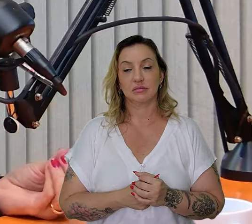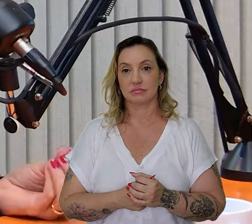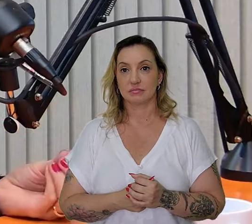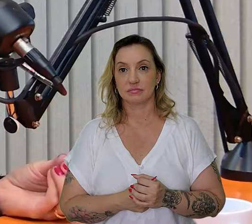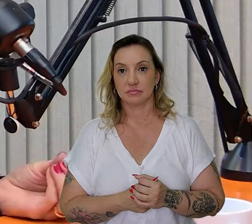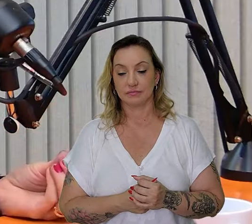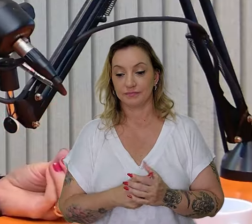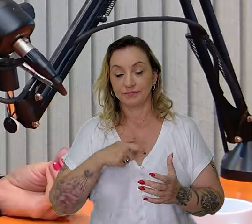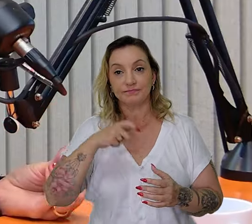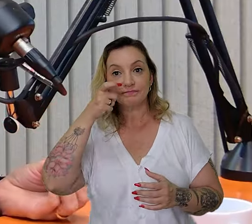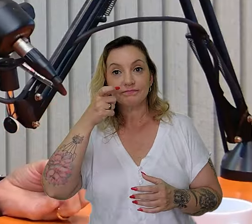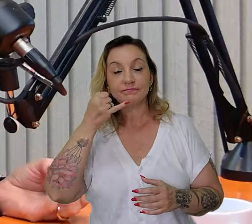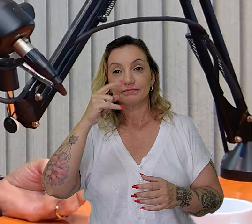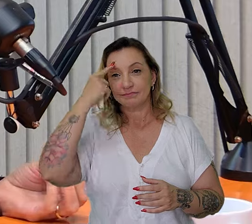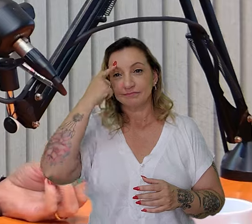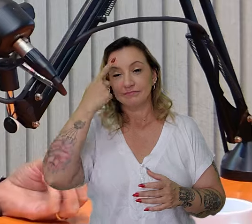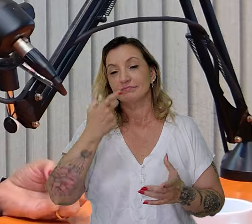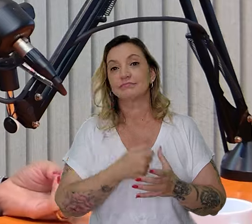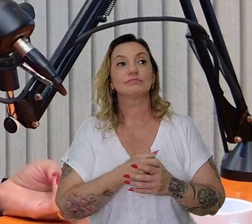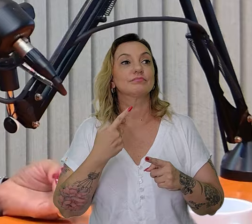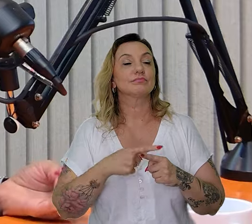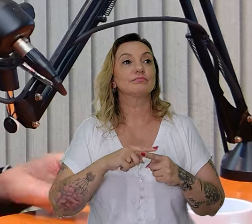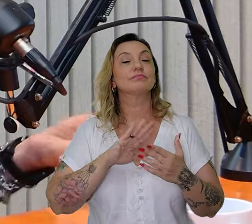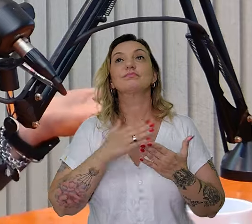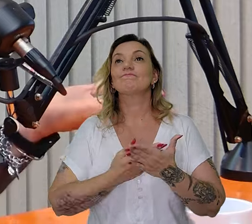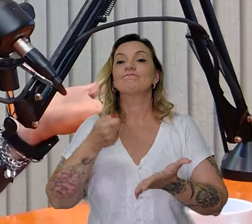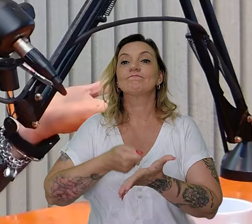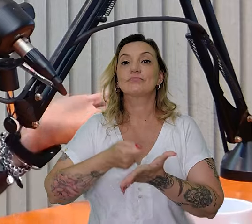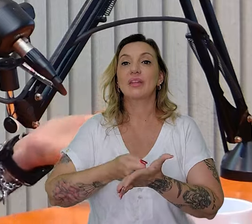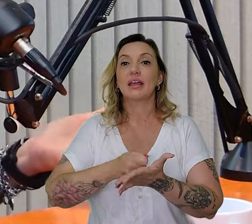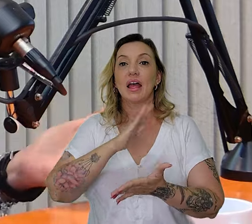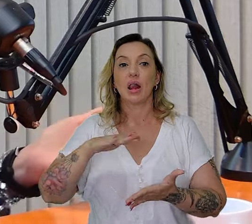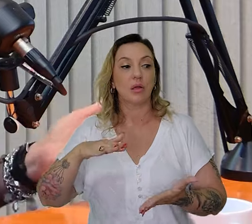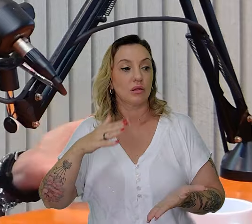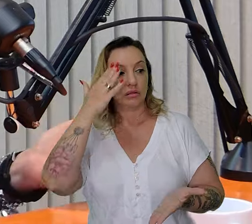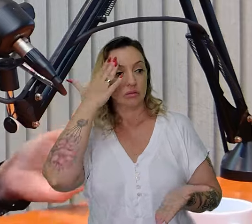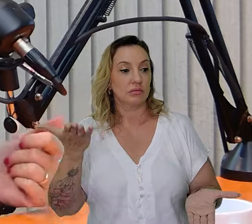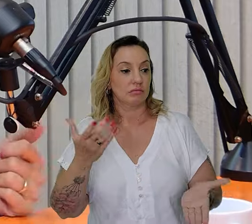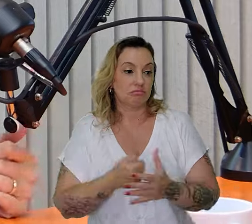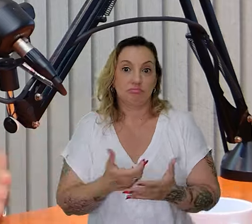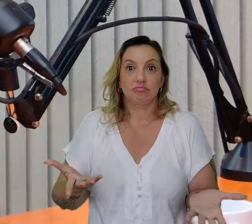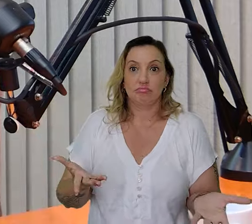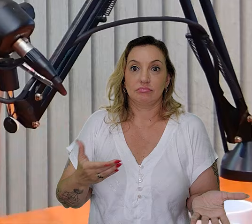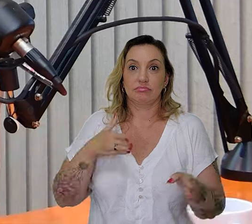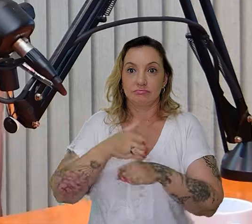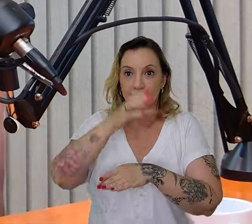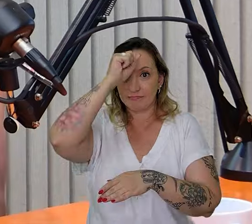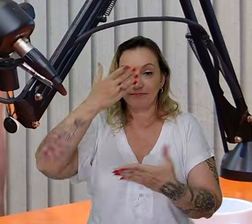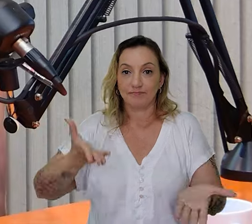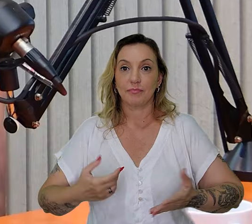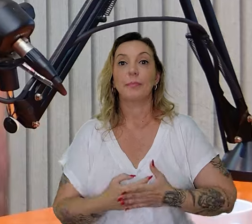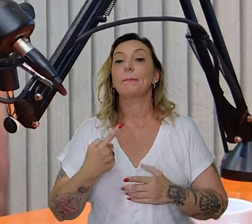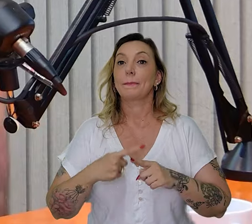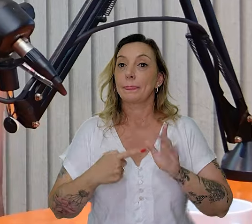pensar né assim por que que uma escola vai exigir que um aluno venha sabendo exato Você tá indo para aprender né você tem que mostrar a vontade então